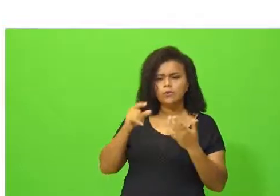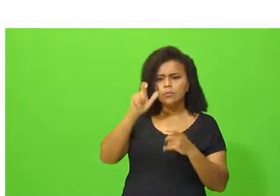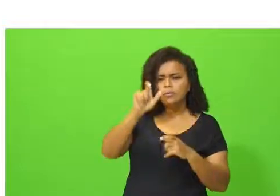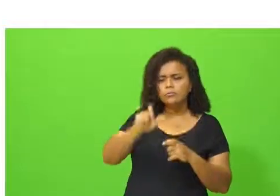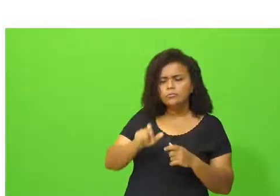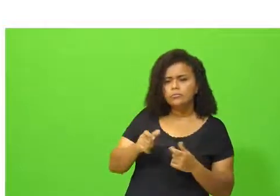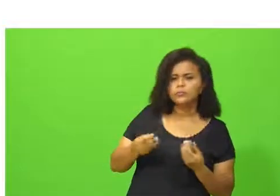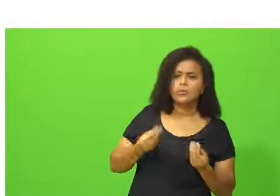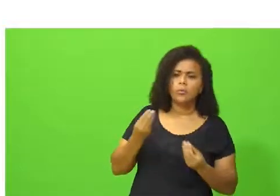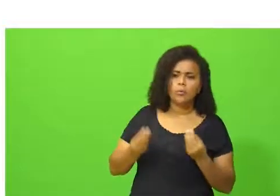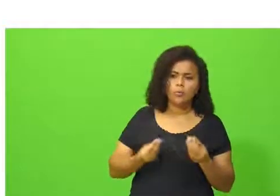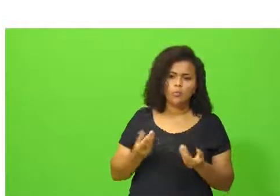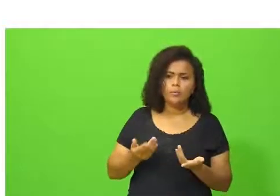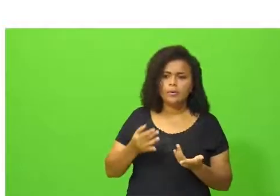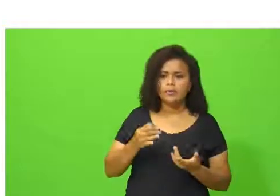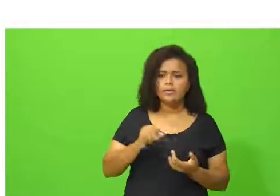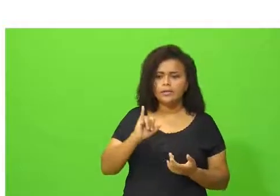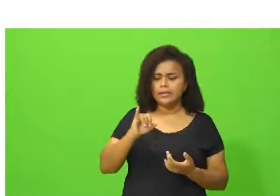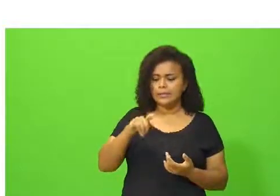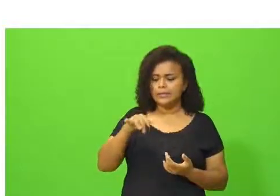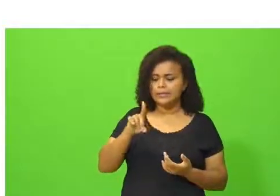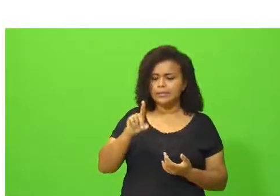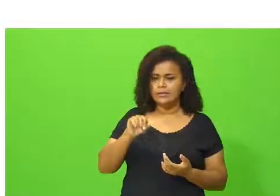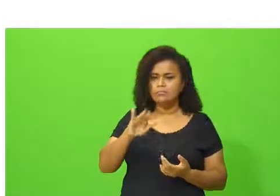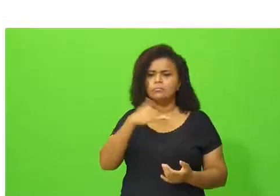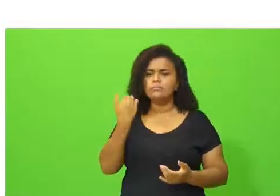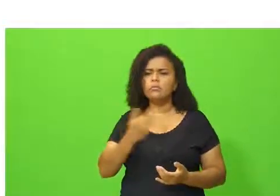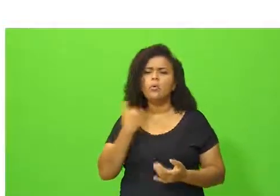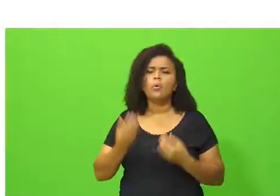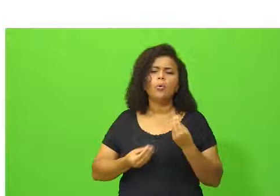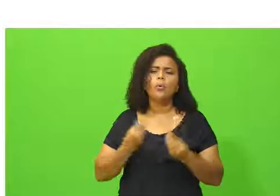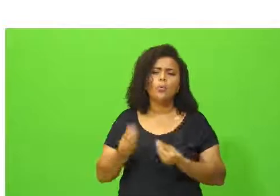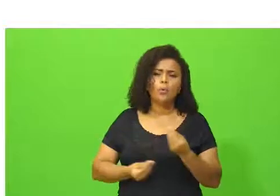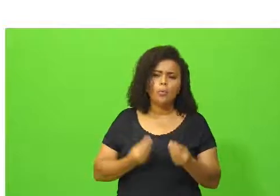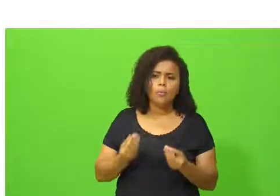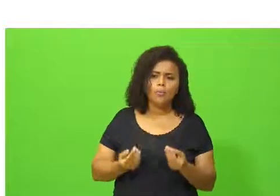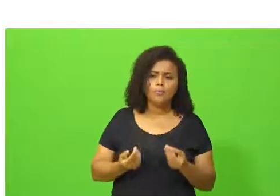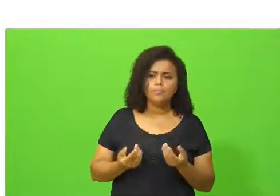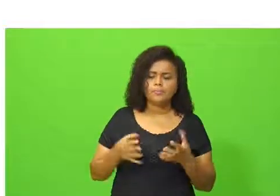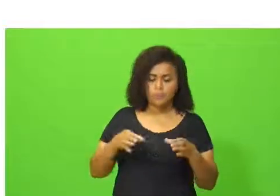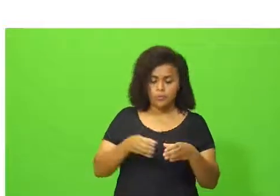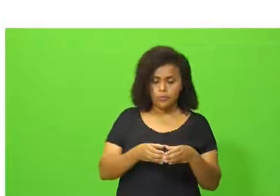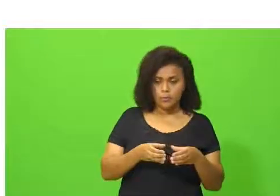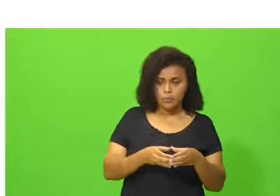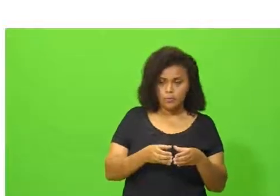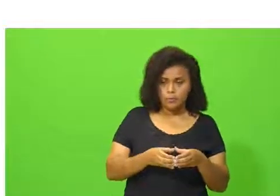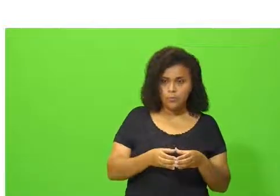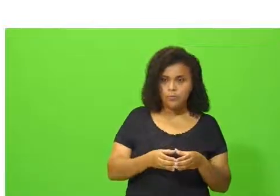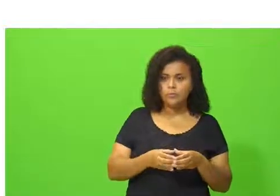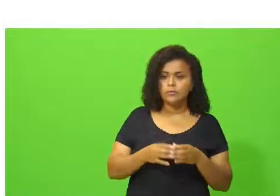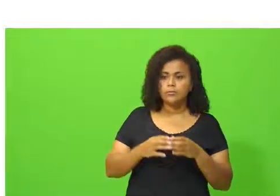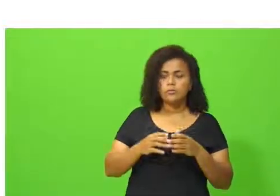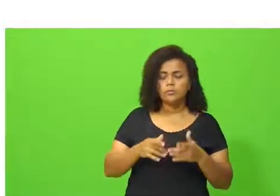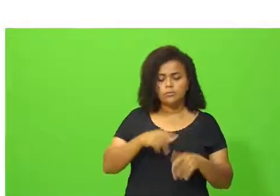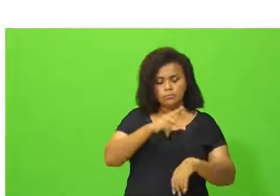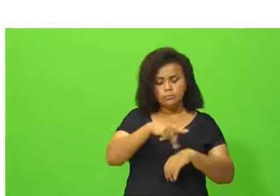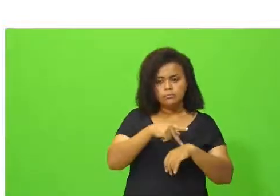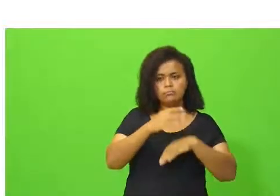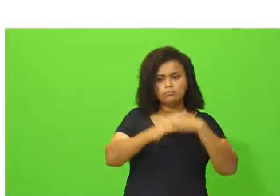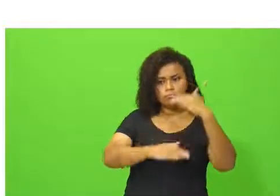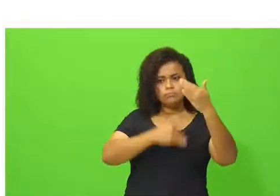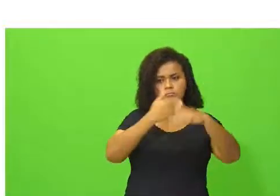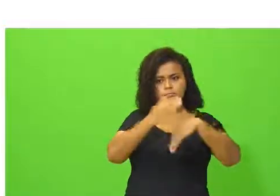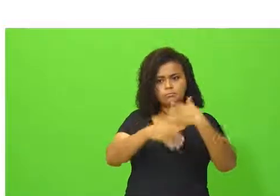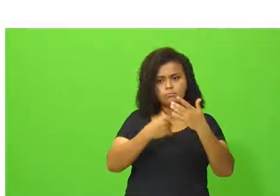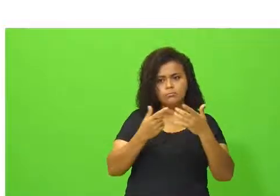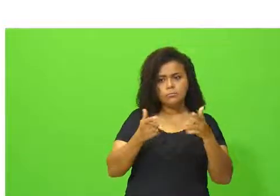uma situação a respeito sobre o índice de mortalidade nos determinados países. No grupo dos países desenvolvidos, vai ser, portanto,